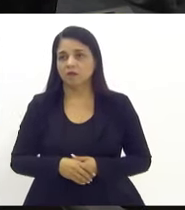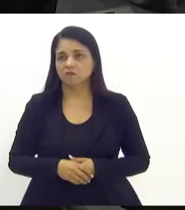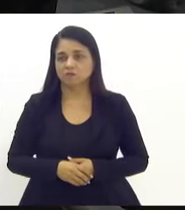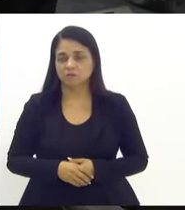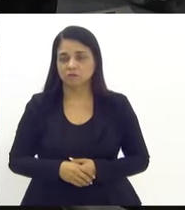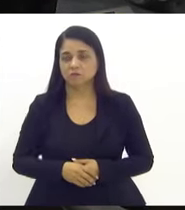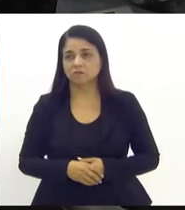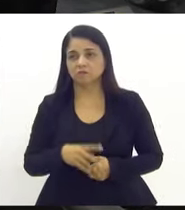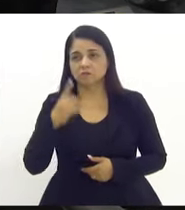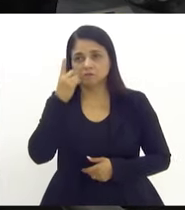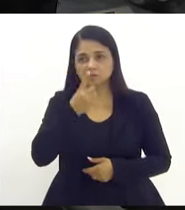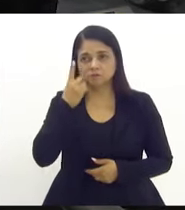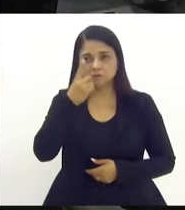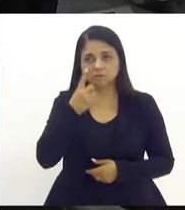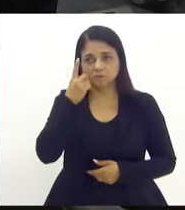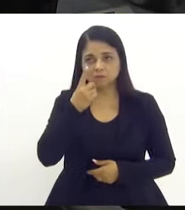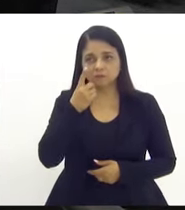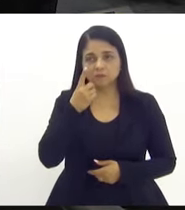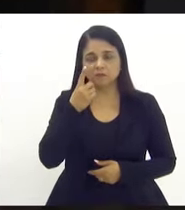Deputado,